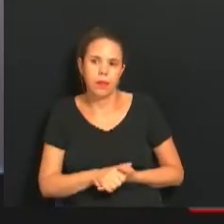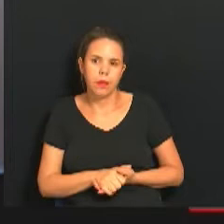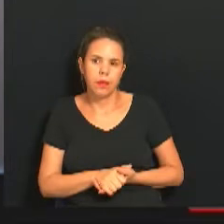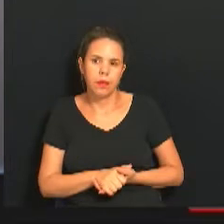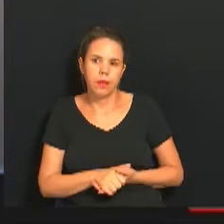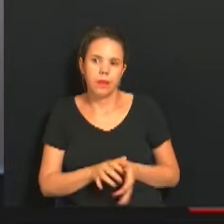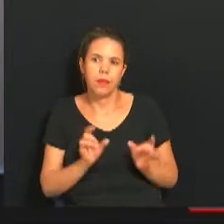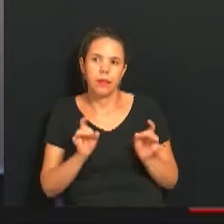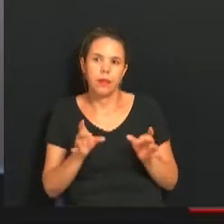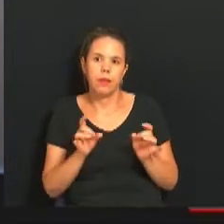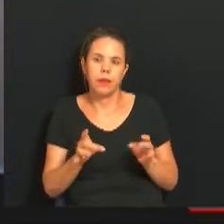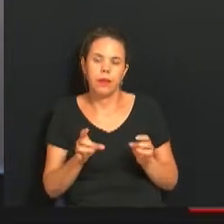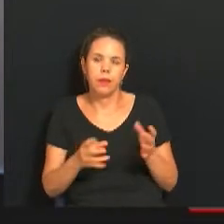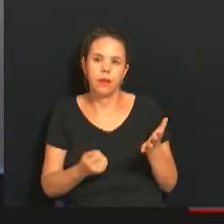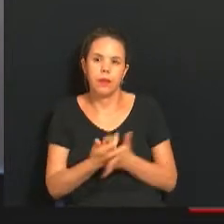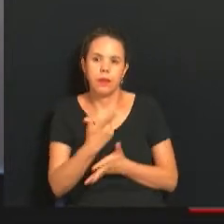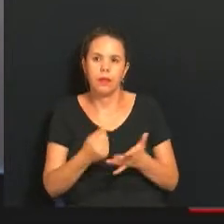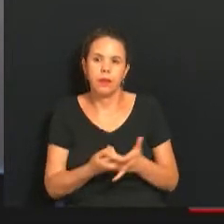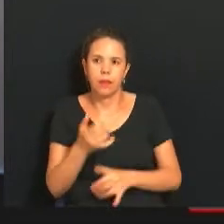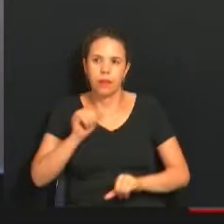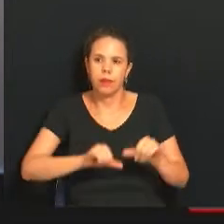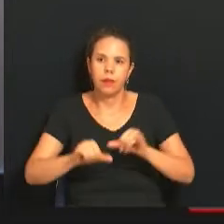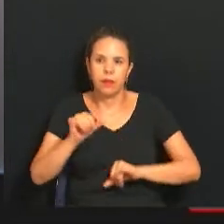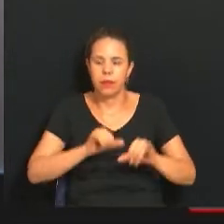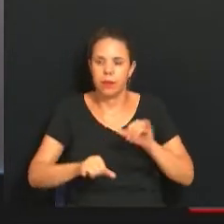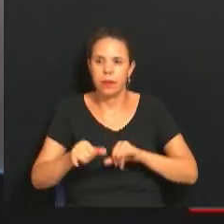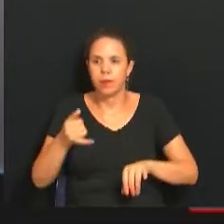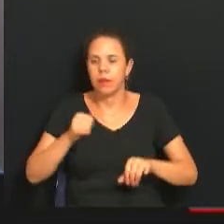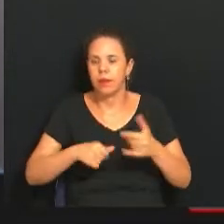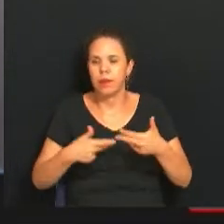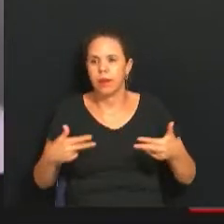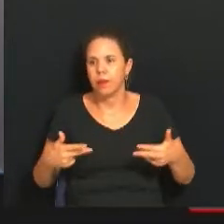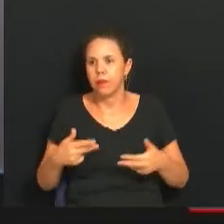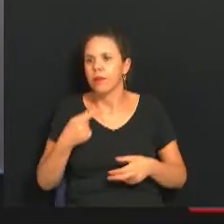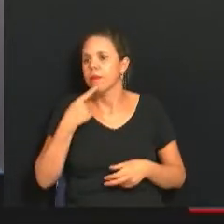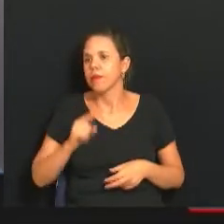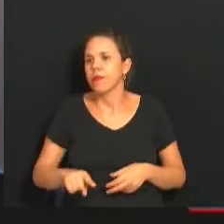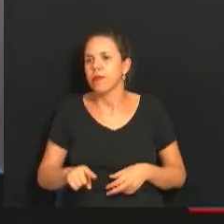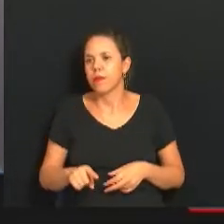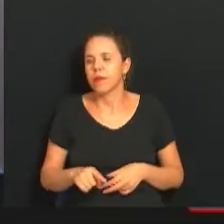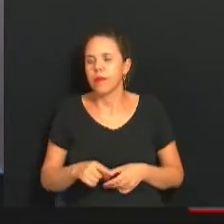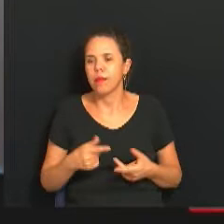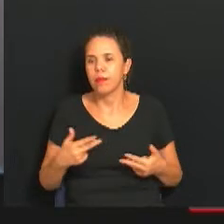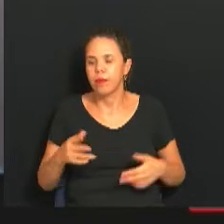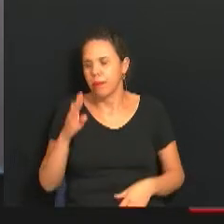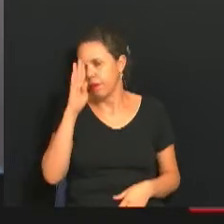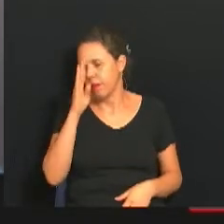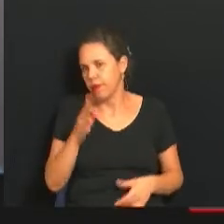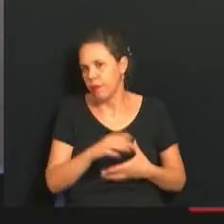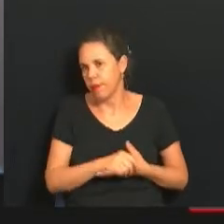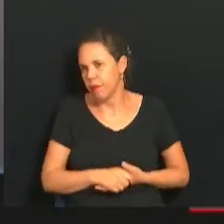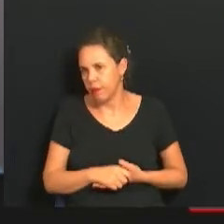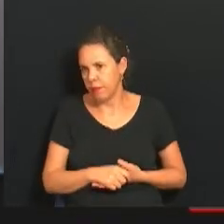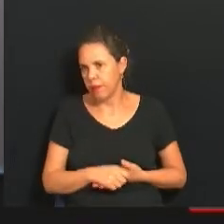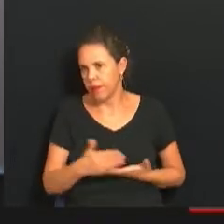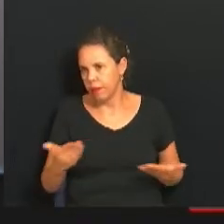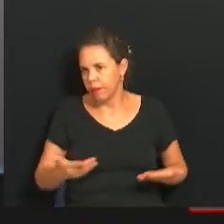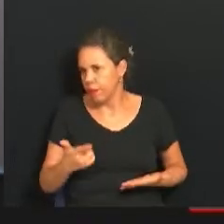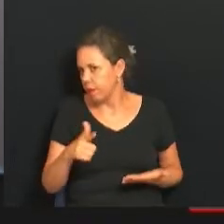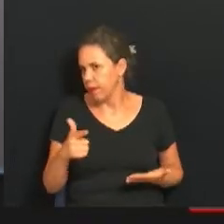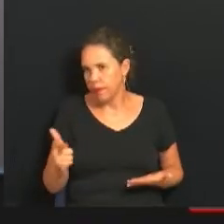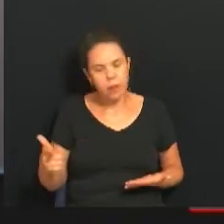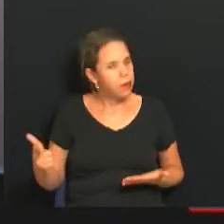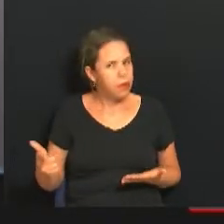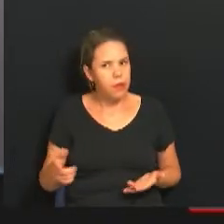importa muitos fertilizantes da indústria química russa e bielorrussa, principalmente, né? Agora a gente não está tendo como